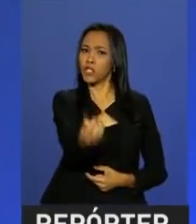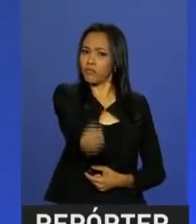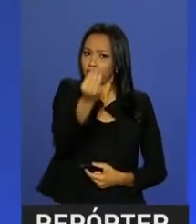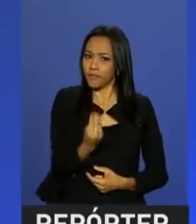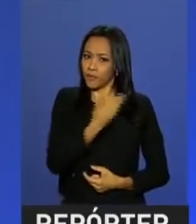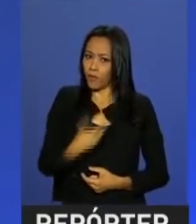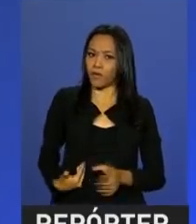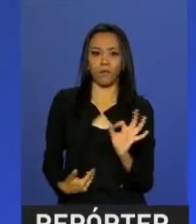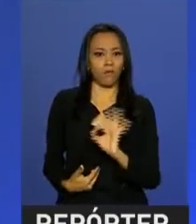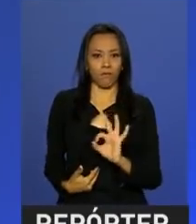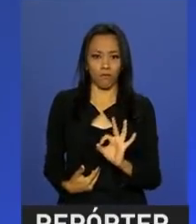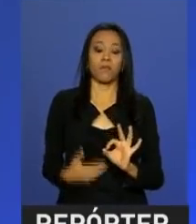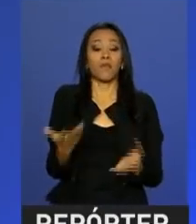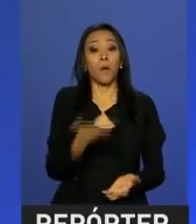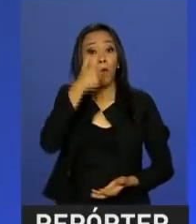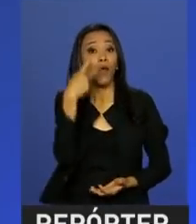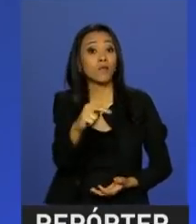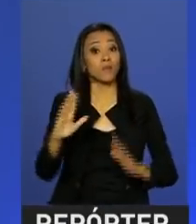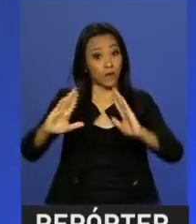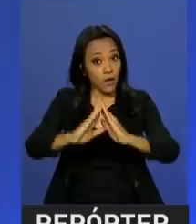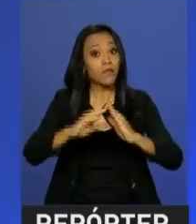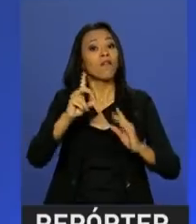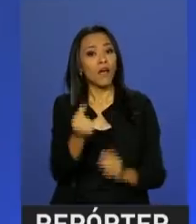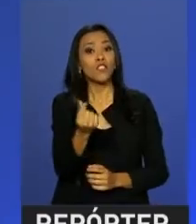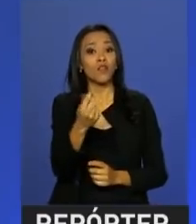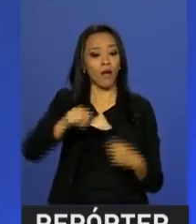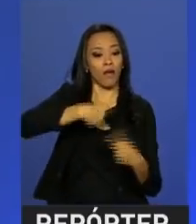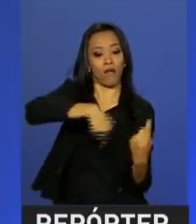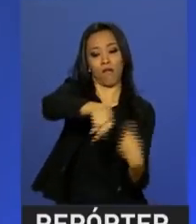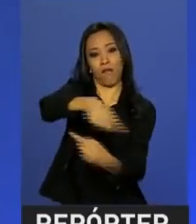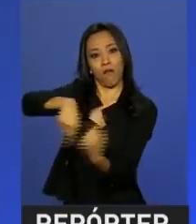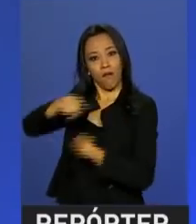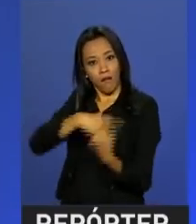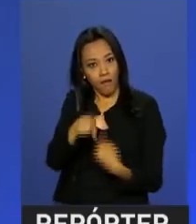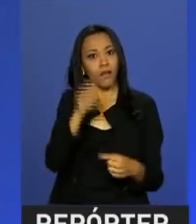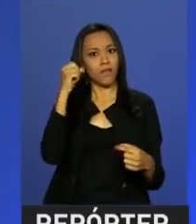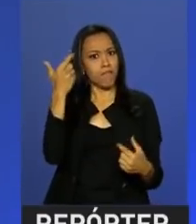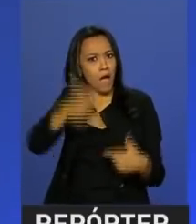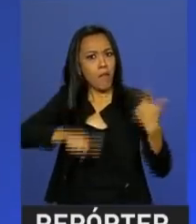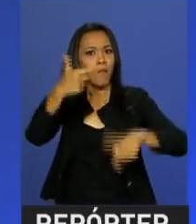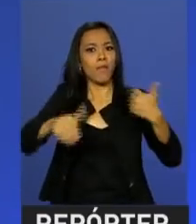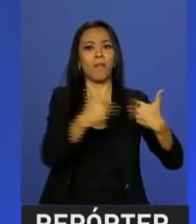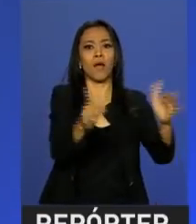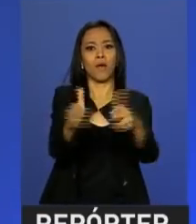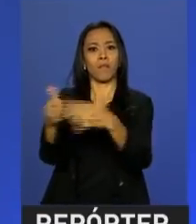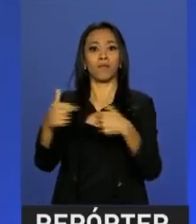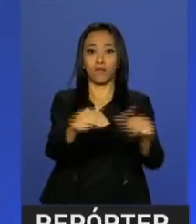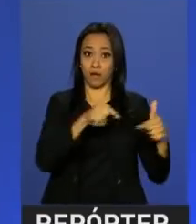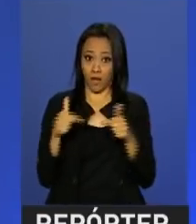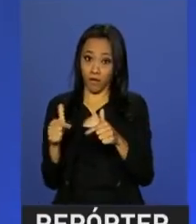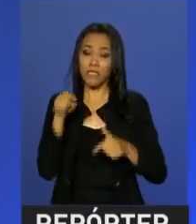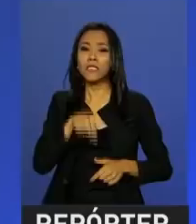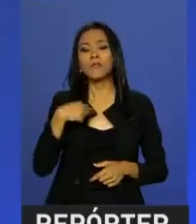devolvê lo além de melhorar sua casa ou movimentar a economia e gerar empregos e isso me